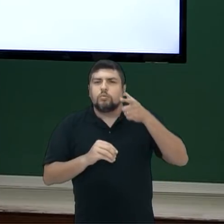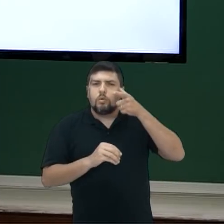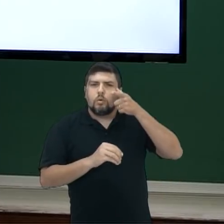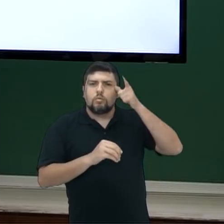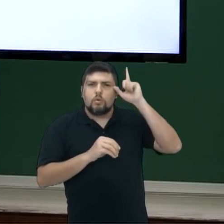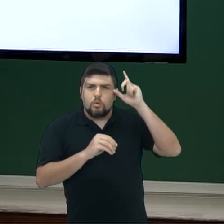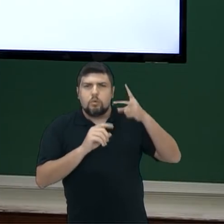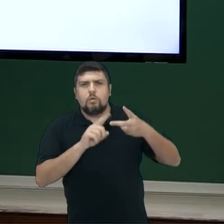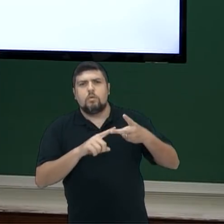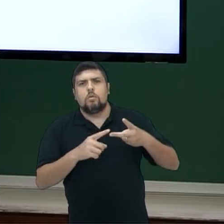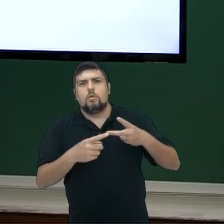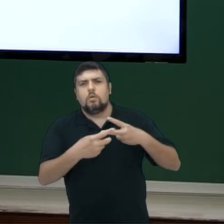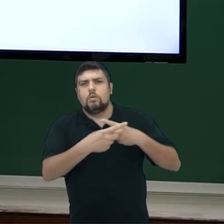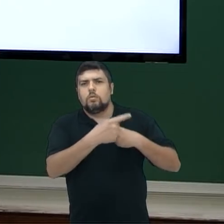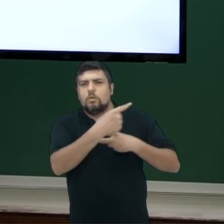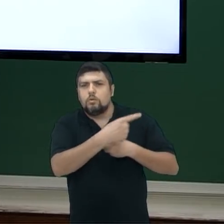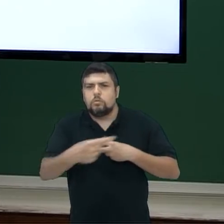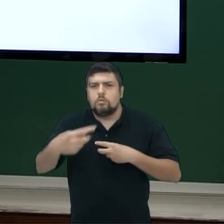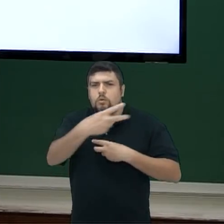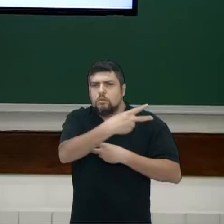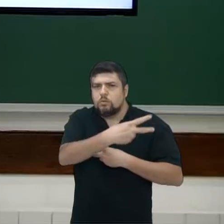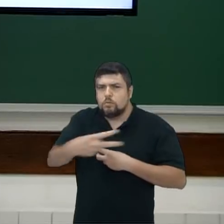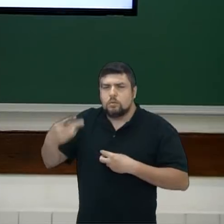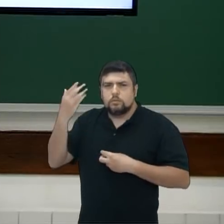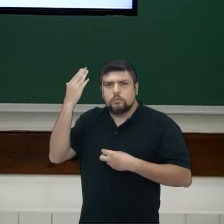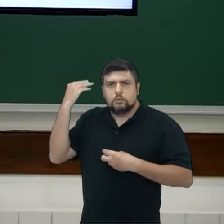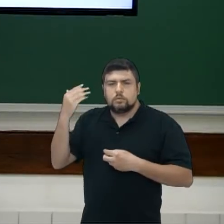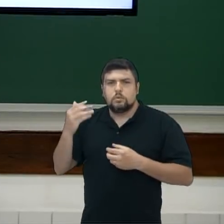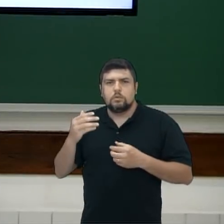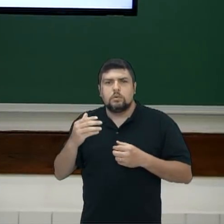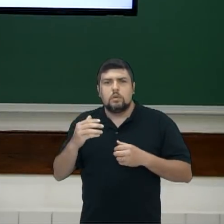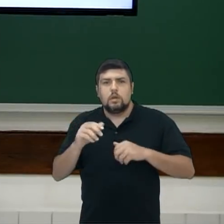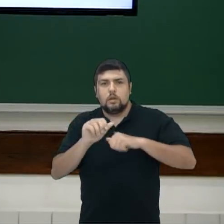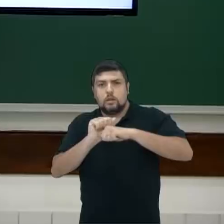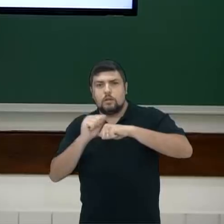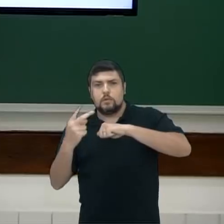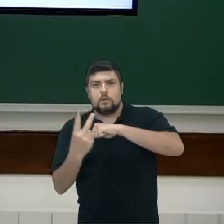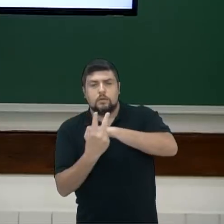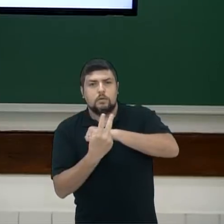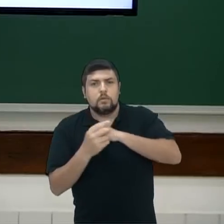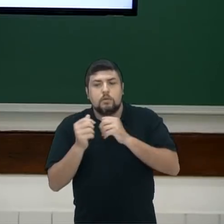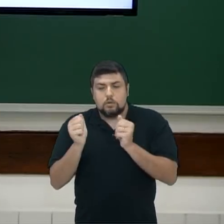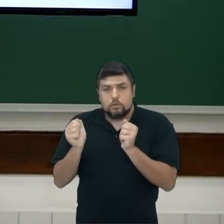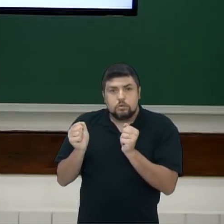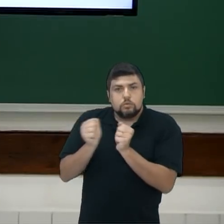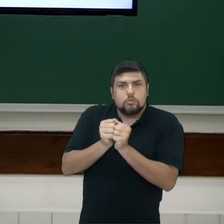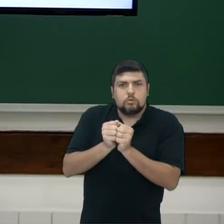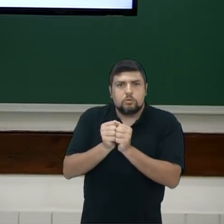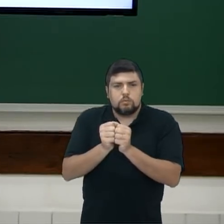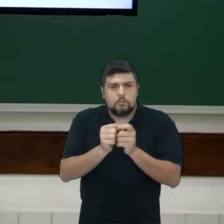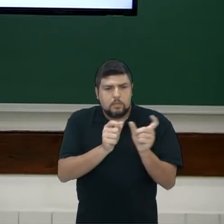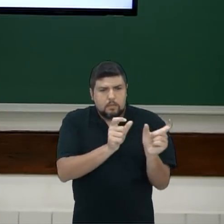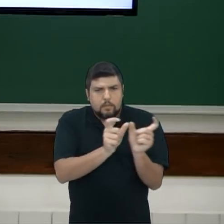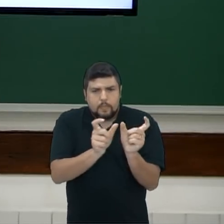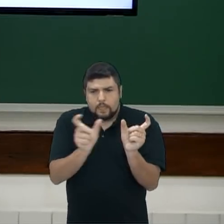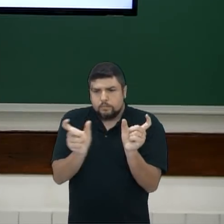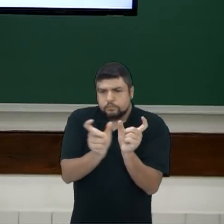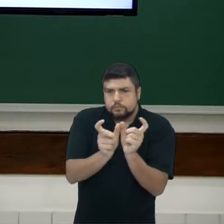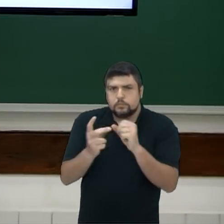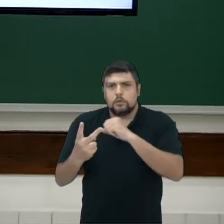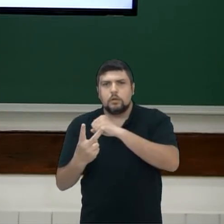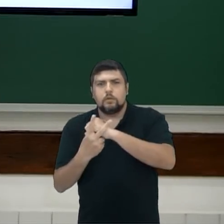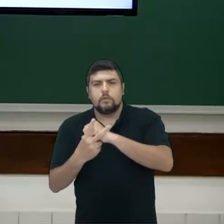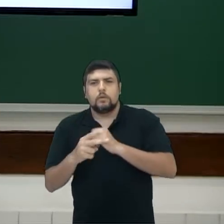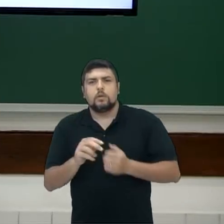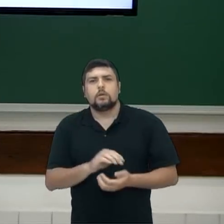weeks ago, last year. Lembra dos advérbios? A gente já usou bastante advérbio, a gente usava os advérbios do presente.